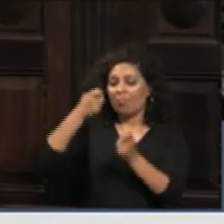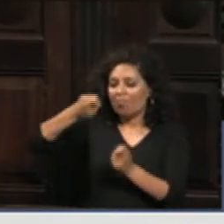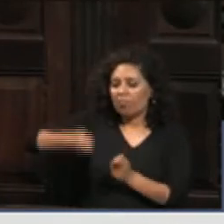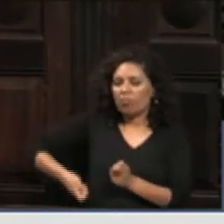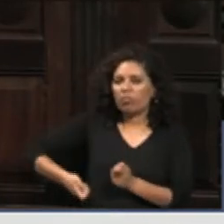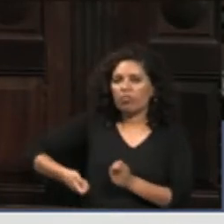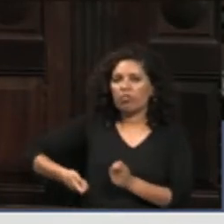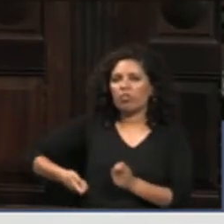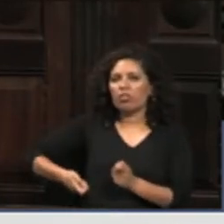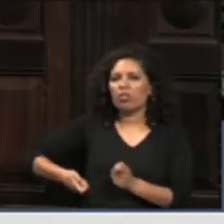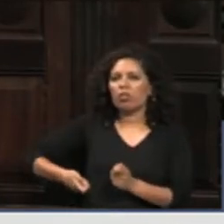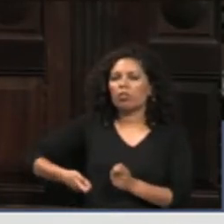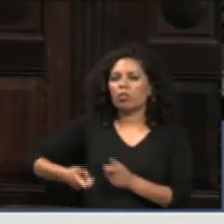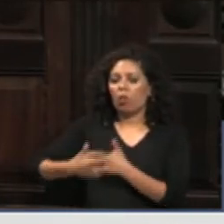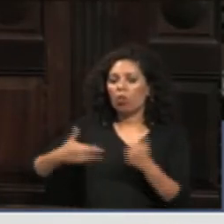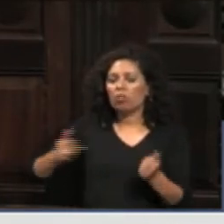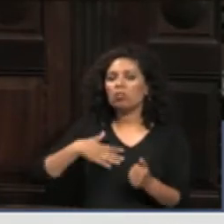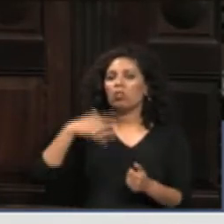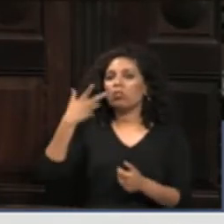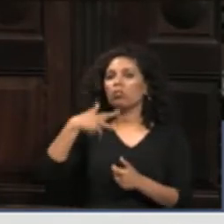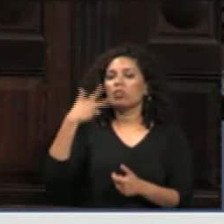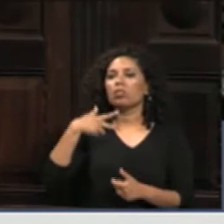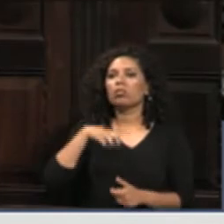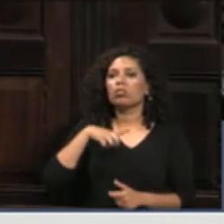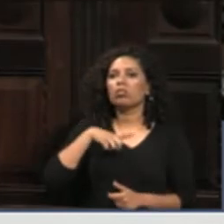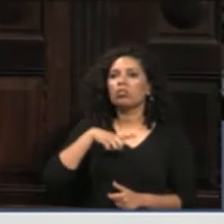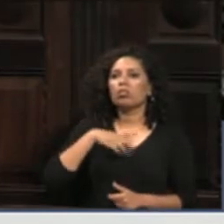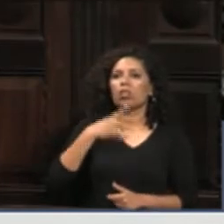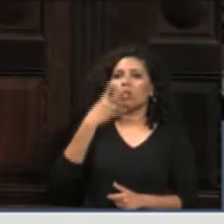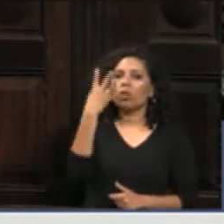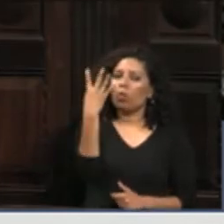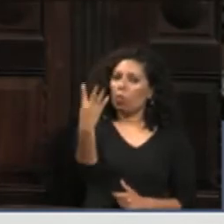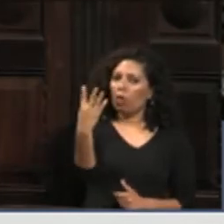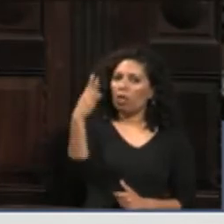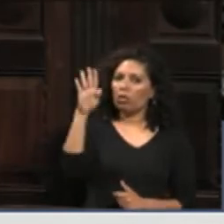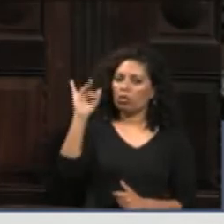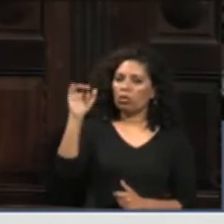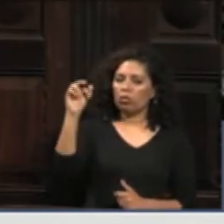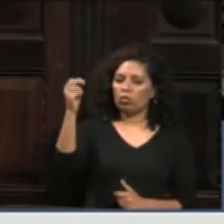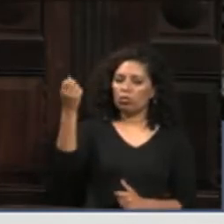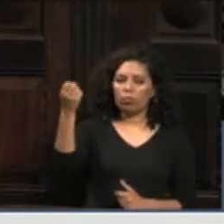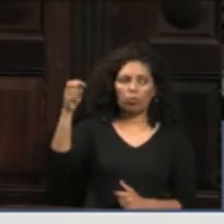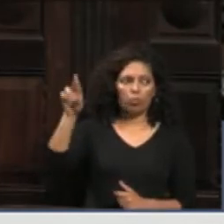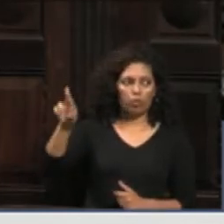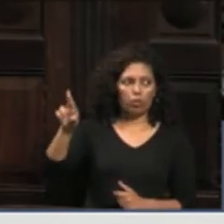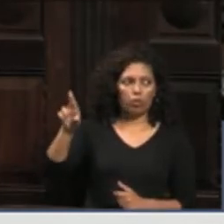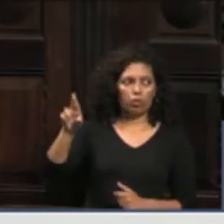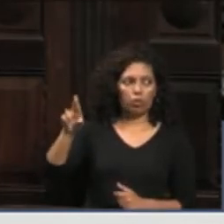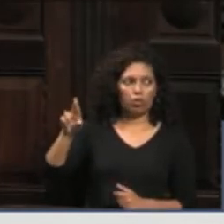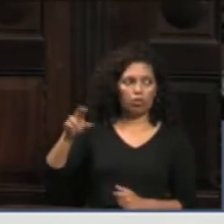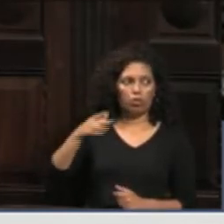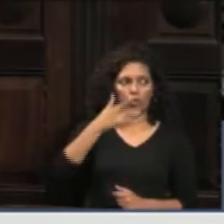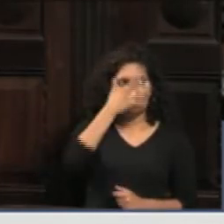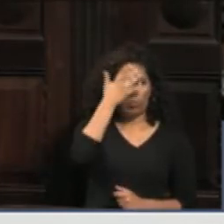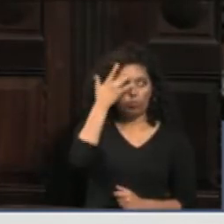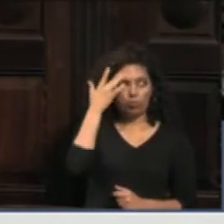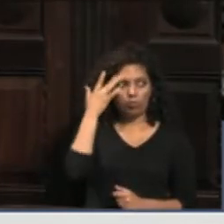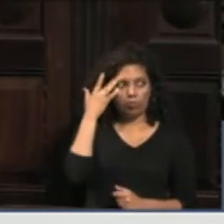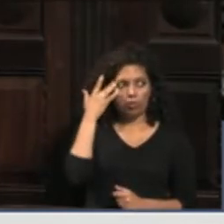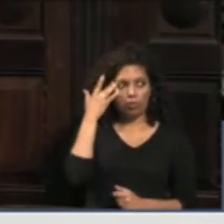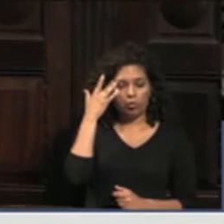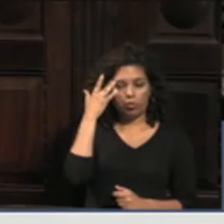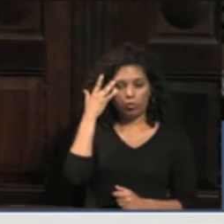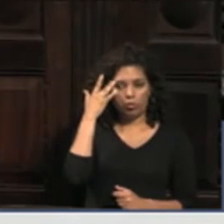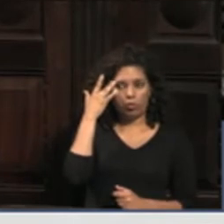afirmar o que eu estou falando, existem 4,8 milhões de pessoas consideradas